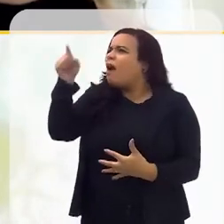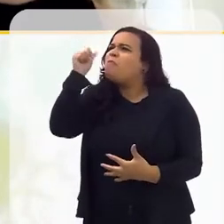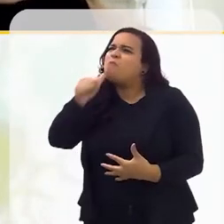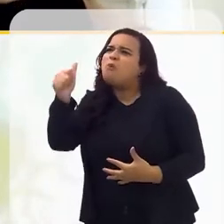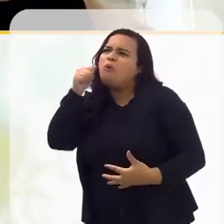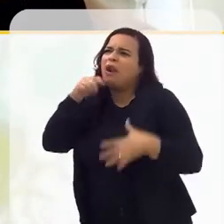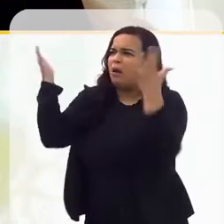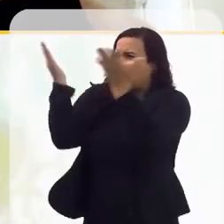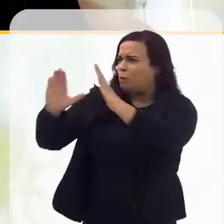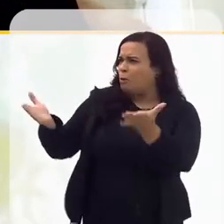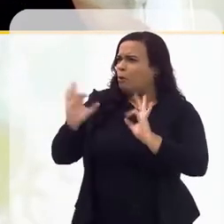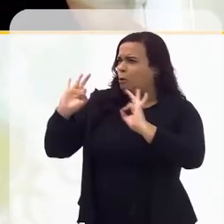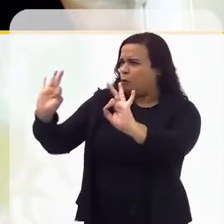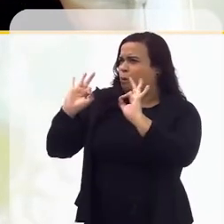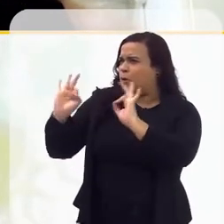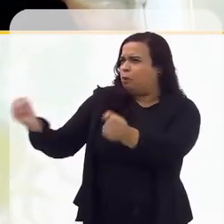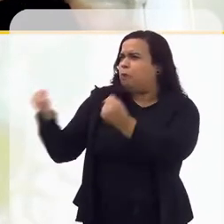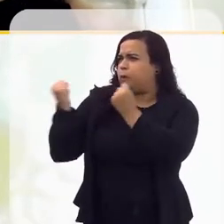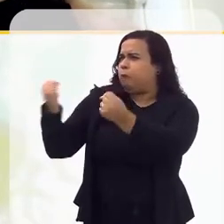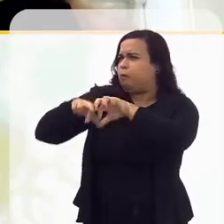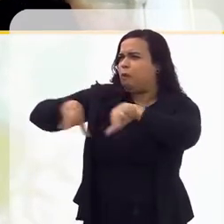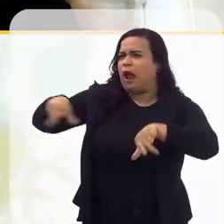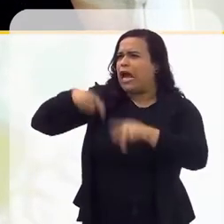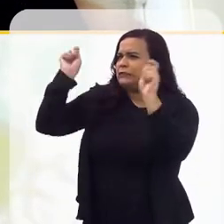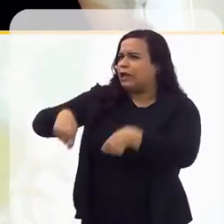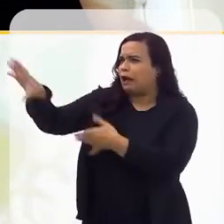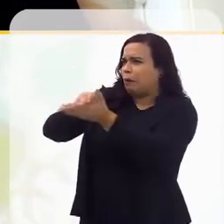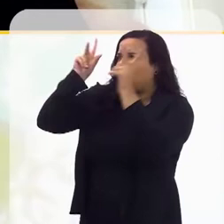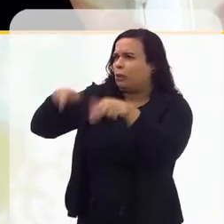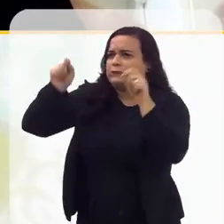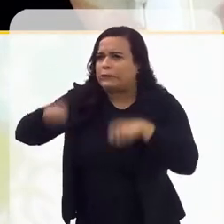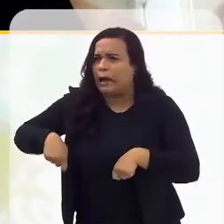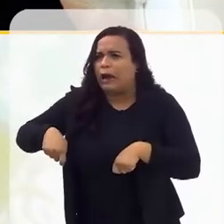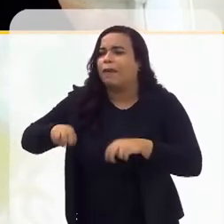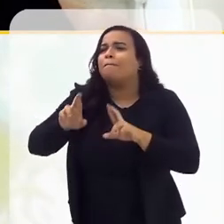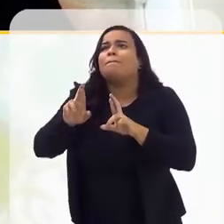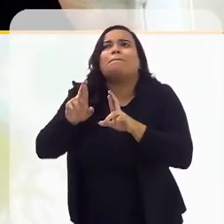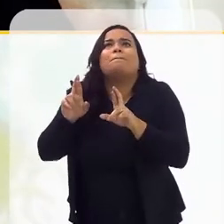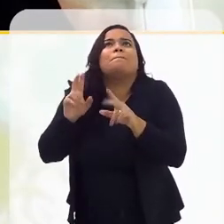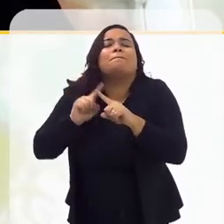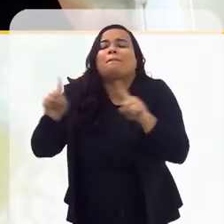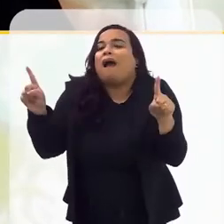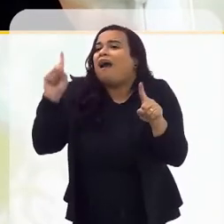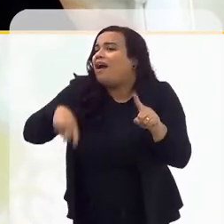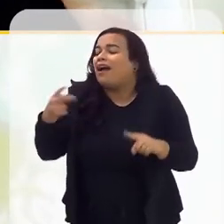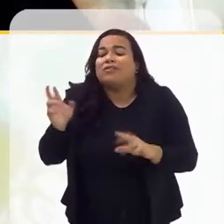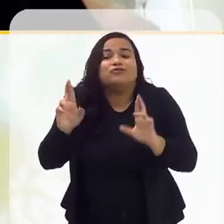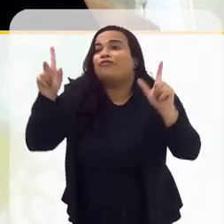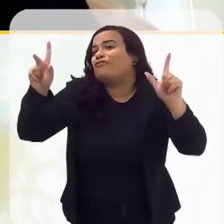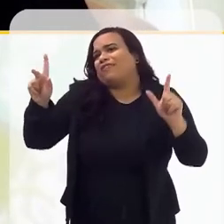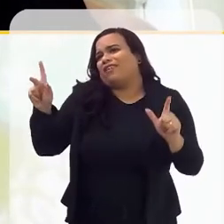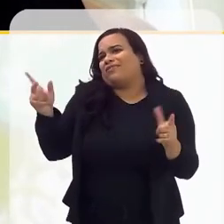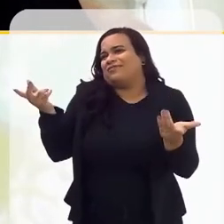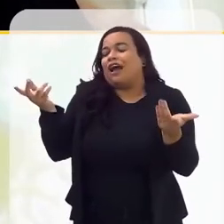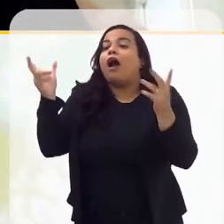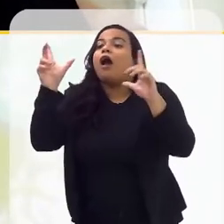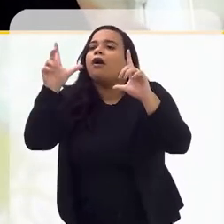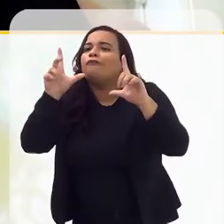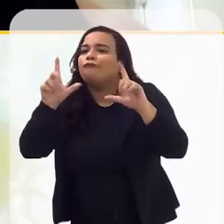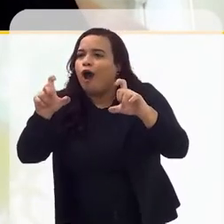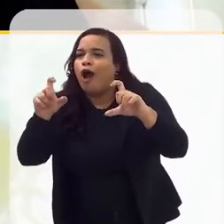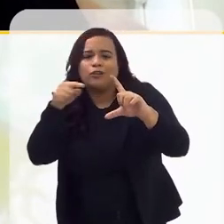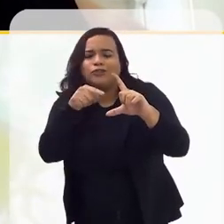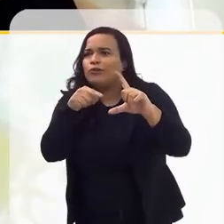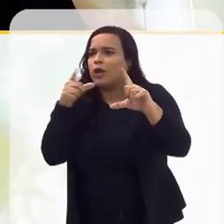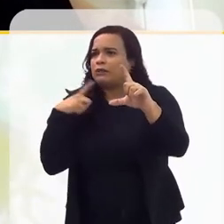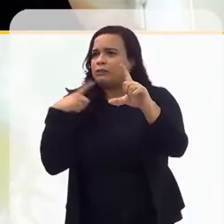rede social consegue fazer, a gente vai conseguir fazer também. Mas é claro que é uma realidade completamente diferente. As fotos são photoshopadas, são